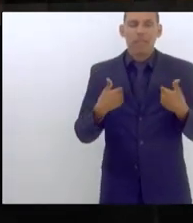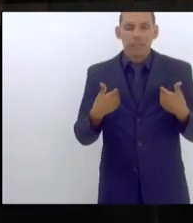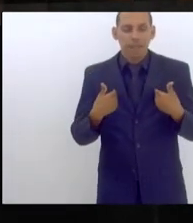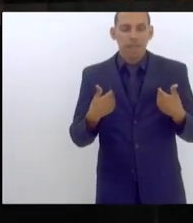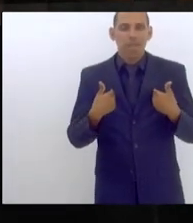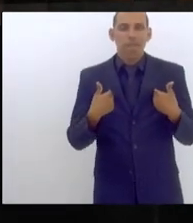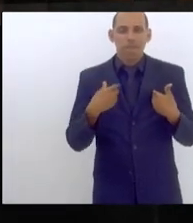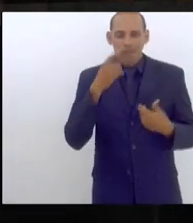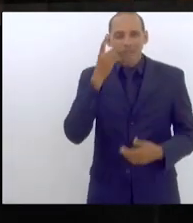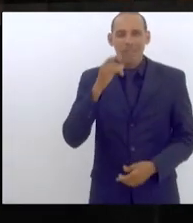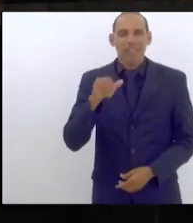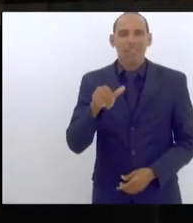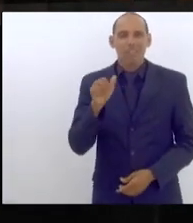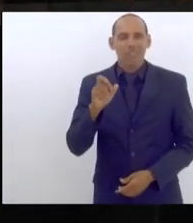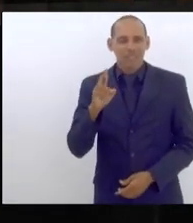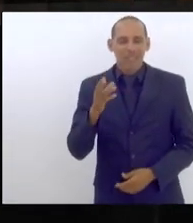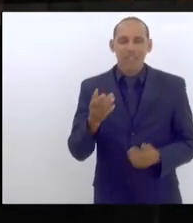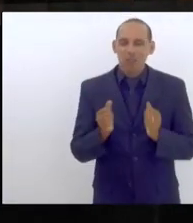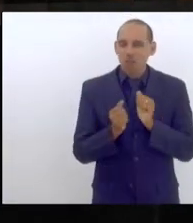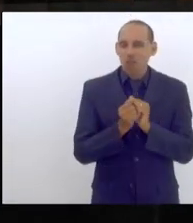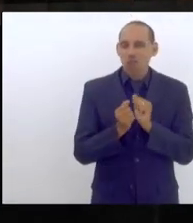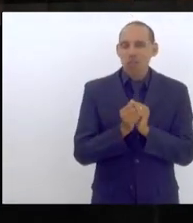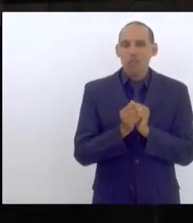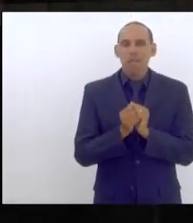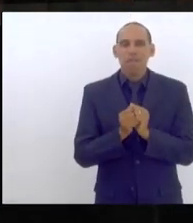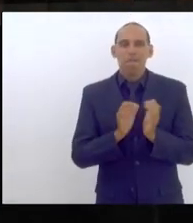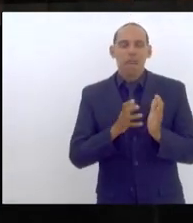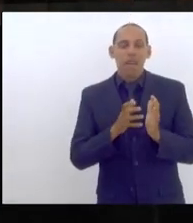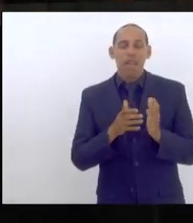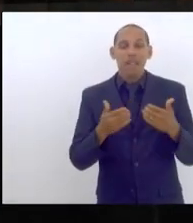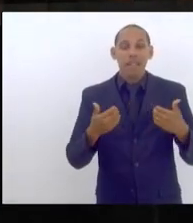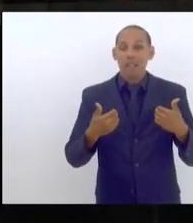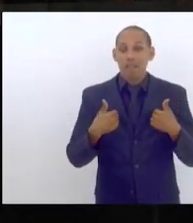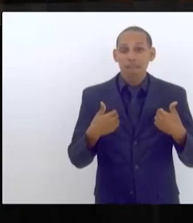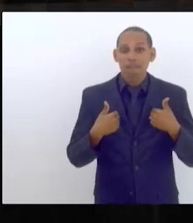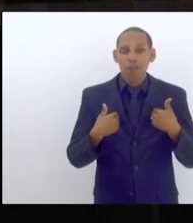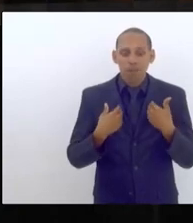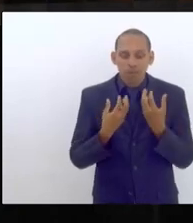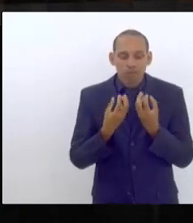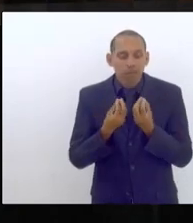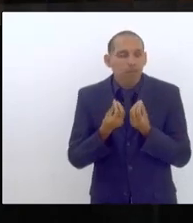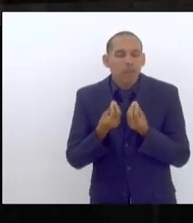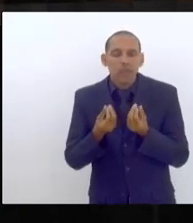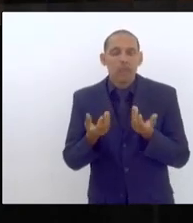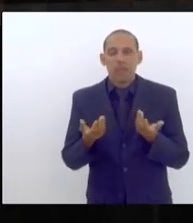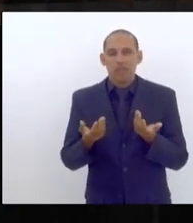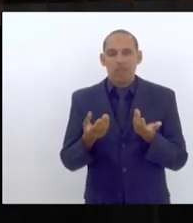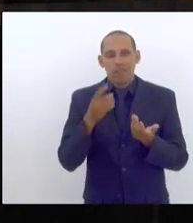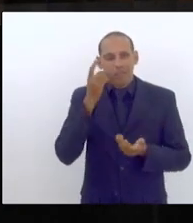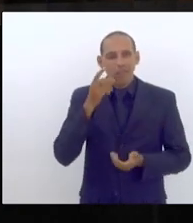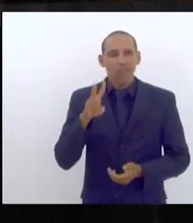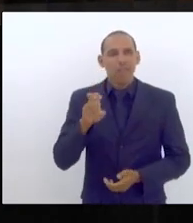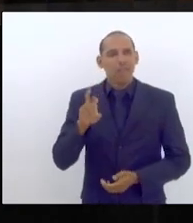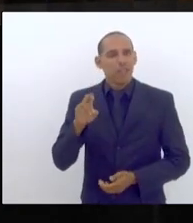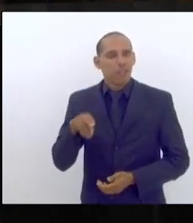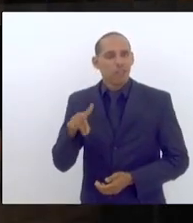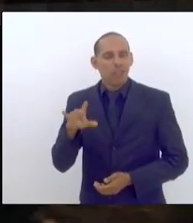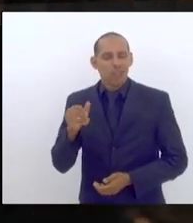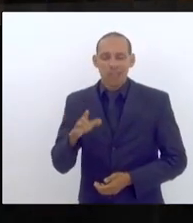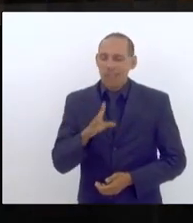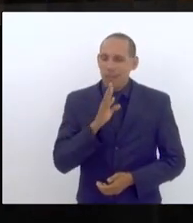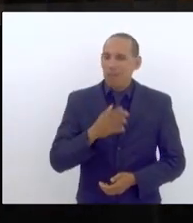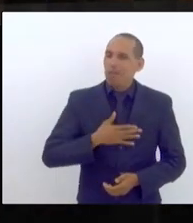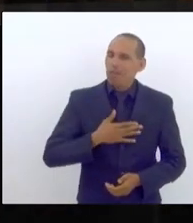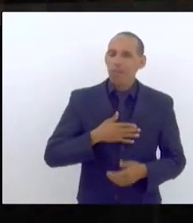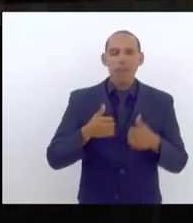deputado Jari, meu companheiro de bancada, o quanto eu sou sensível, deputada Verônica, me conhece bem, parceira